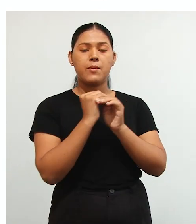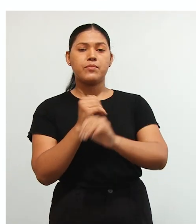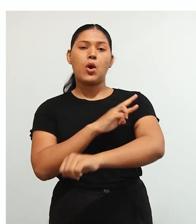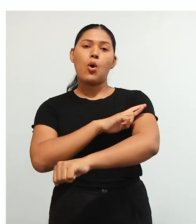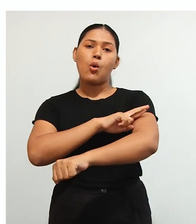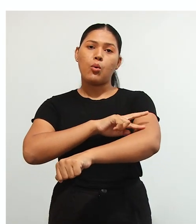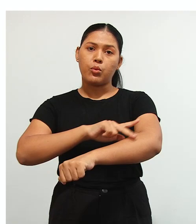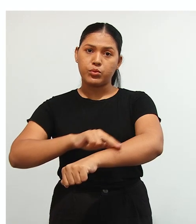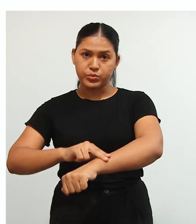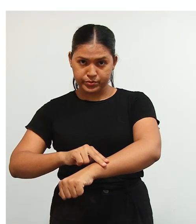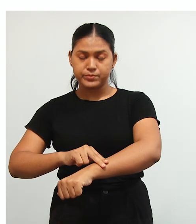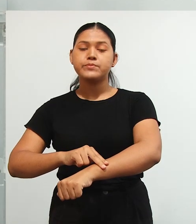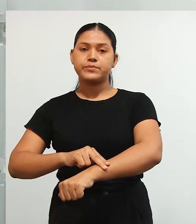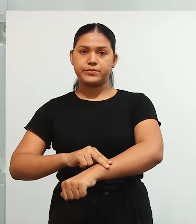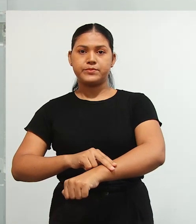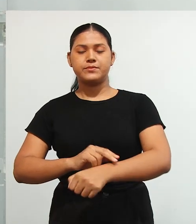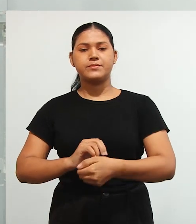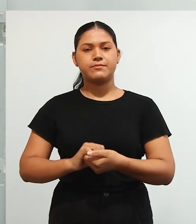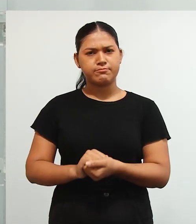vejam,